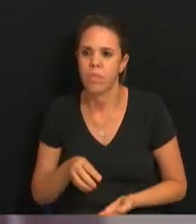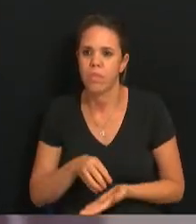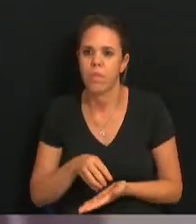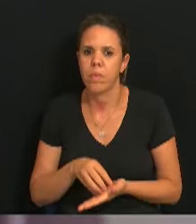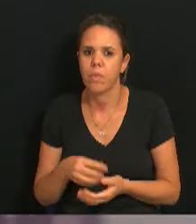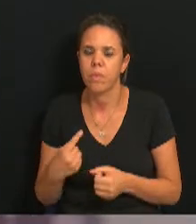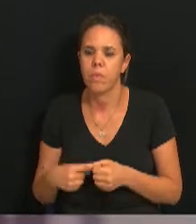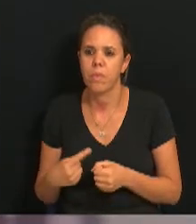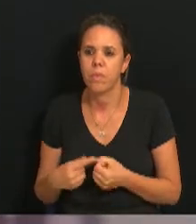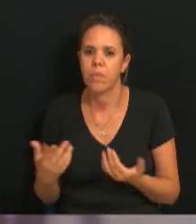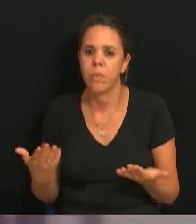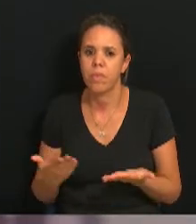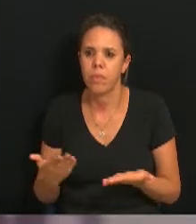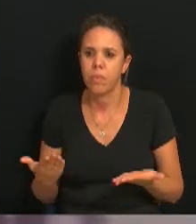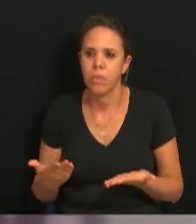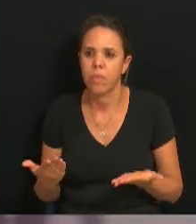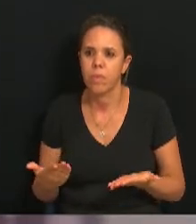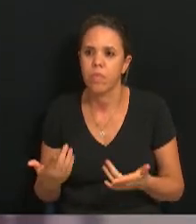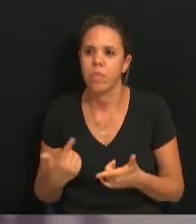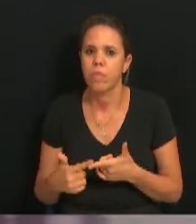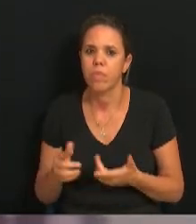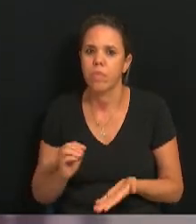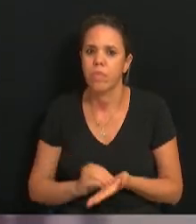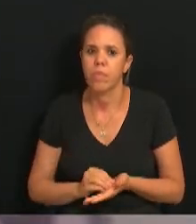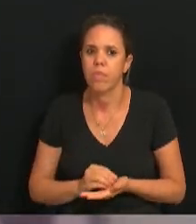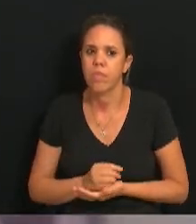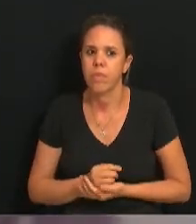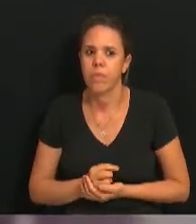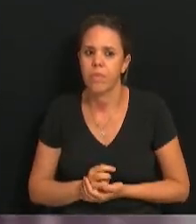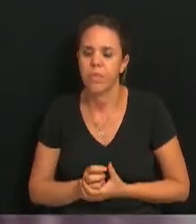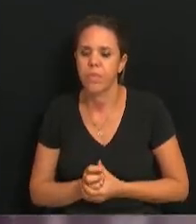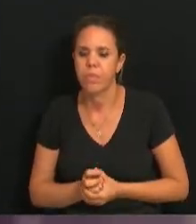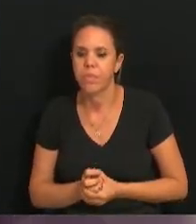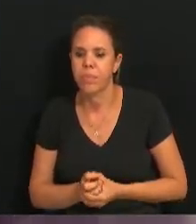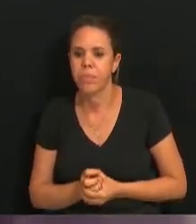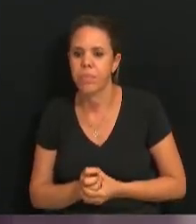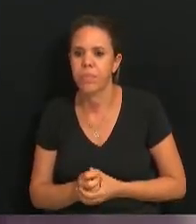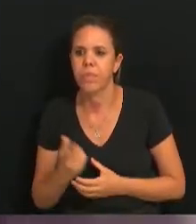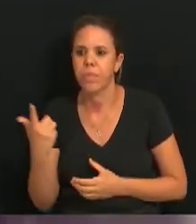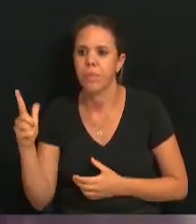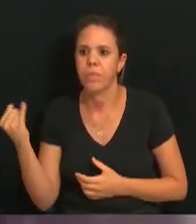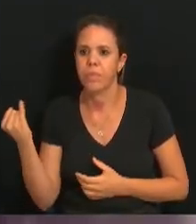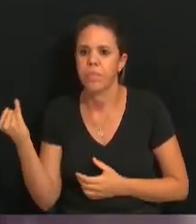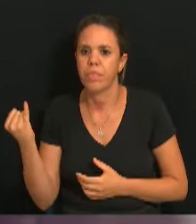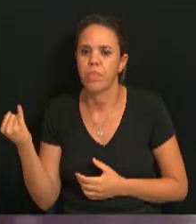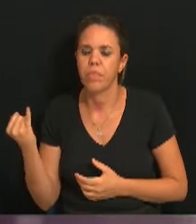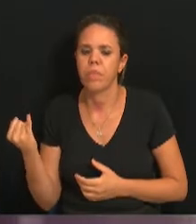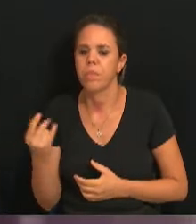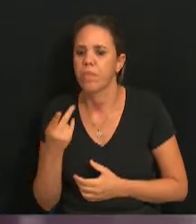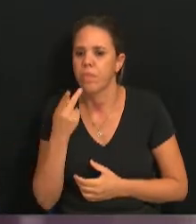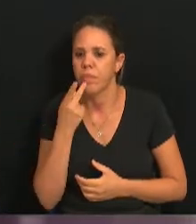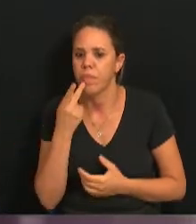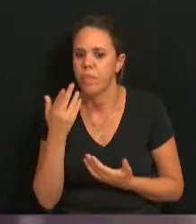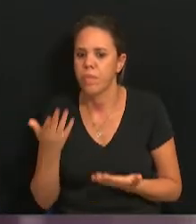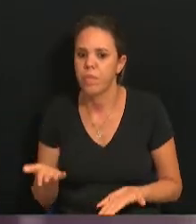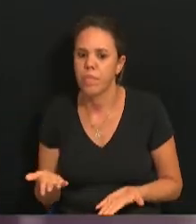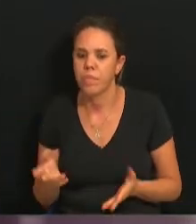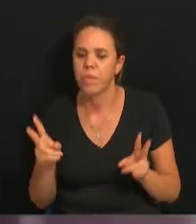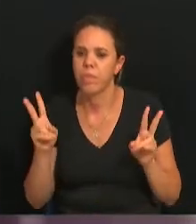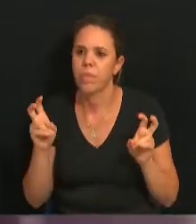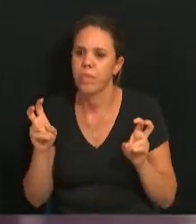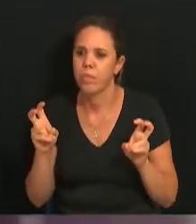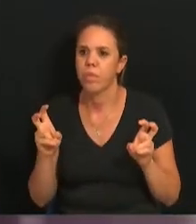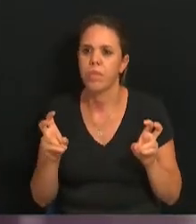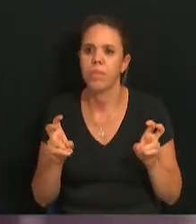que hoje está bastante precarizada. Outro ponto importante também para se colocar é no que se trata da isonomia